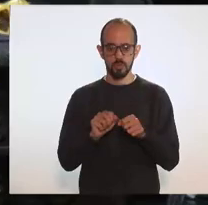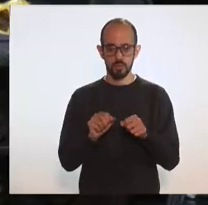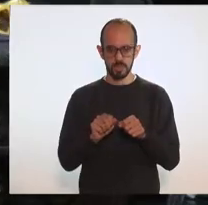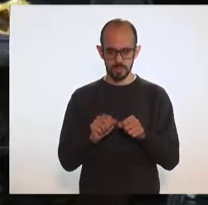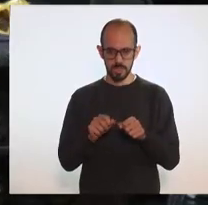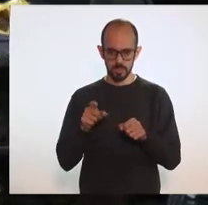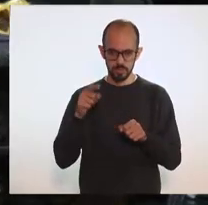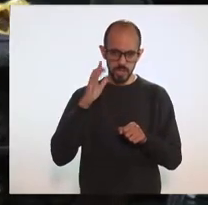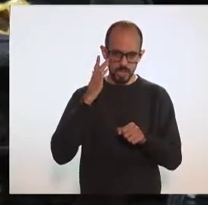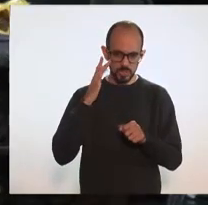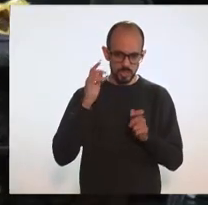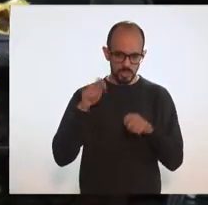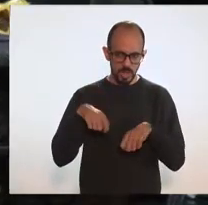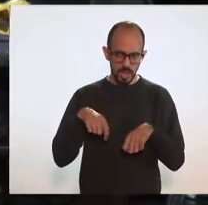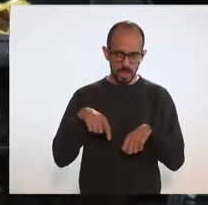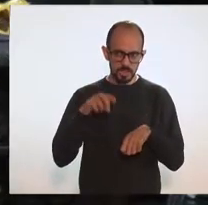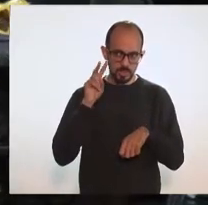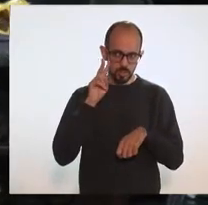seleção acho que dá tempo